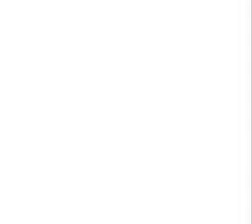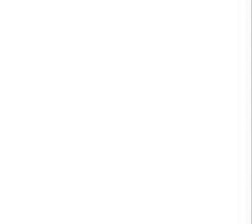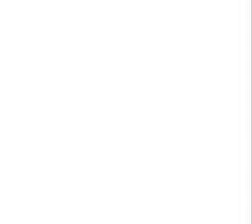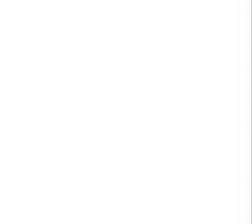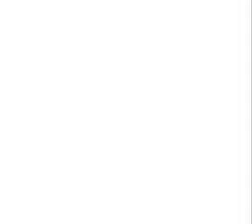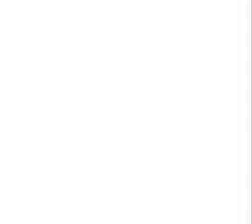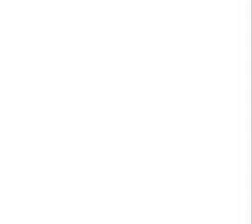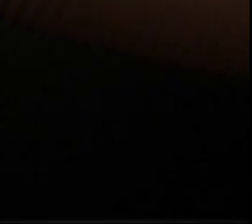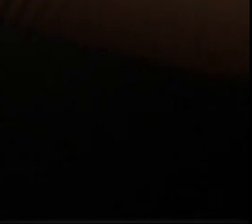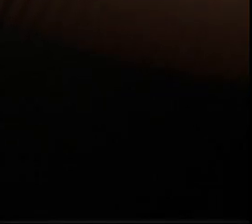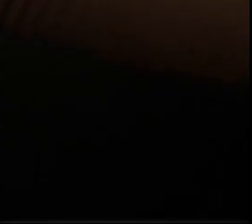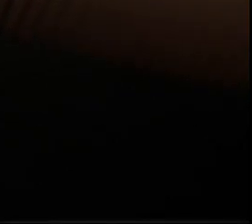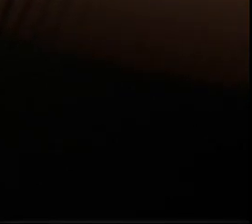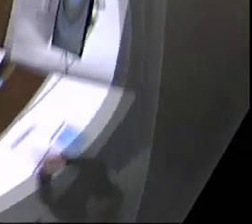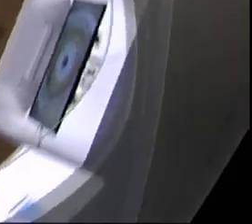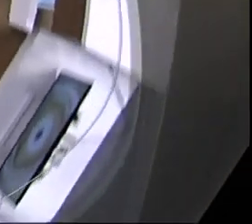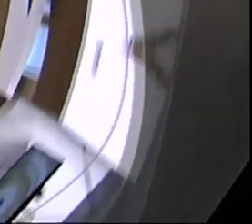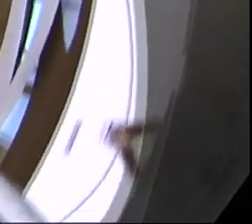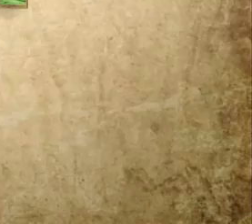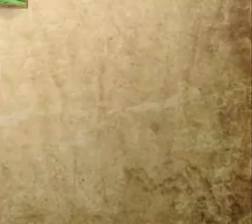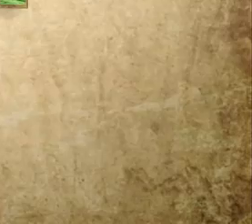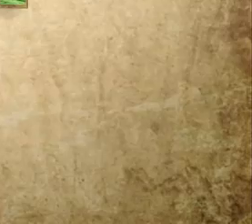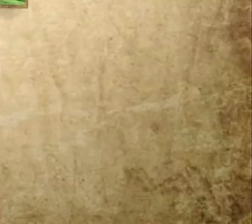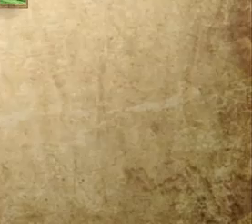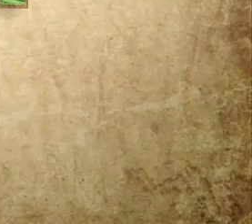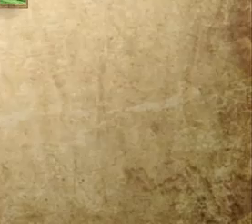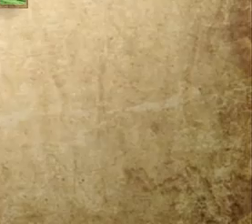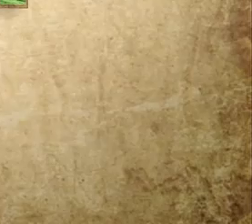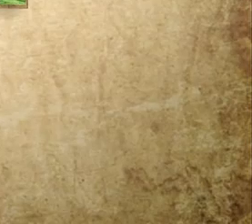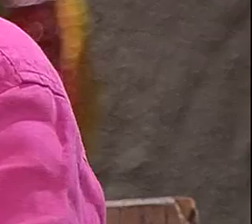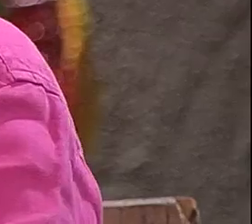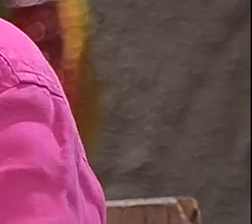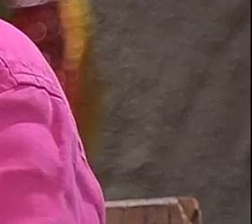programação de 2019.